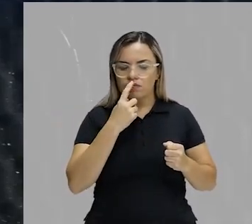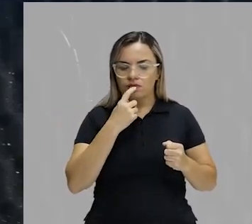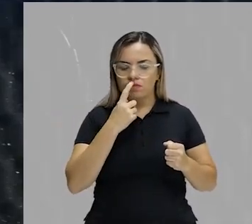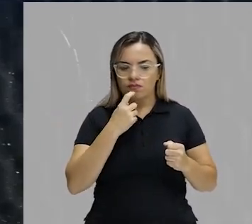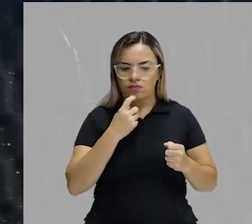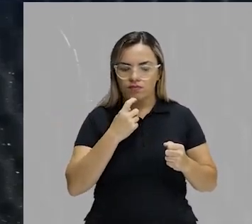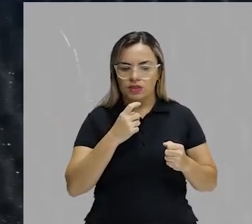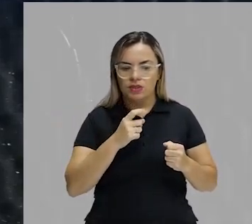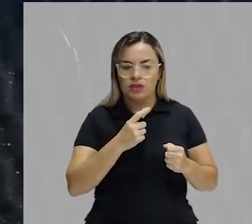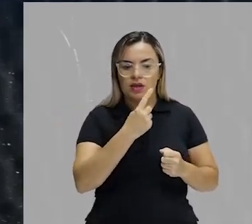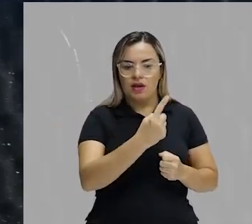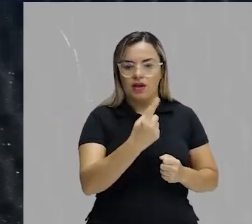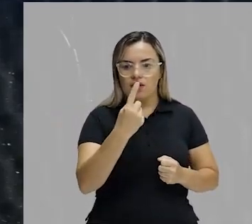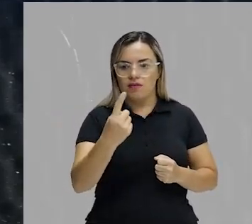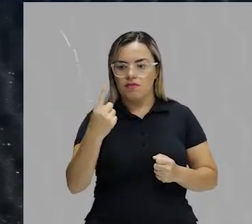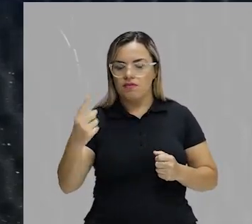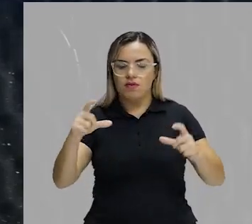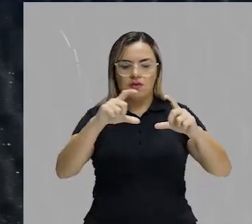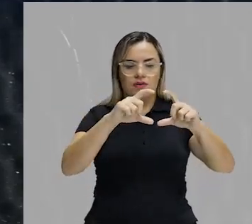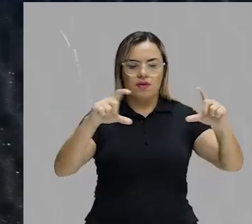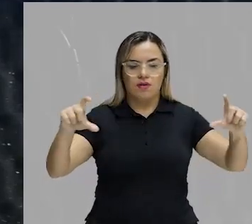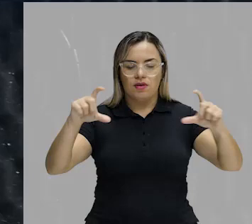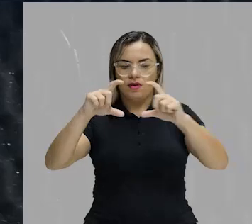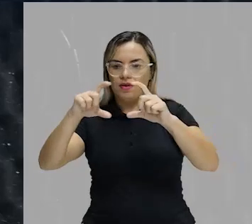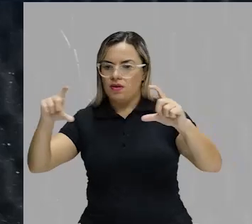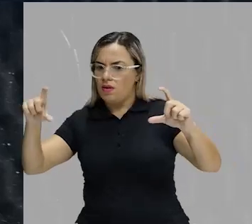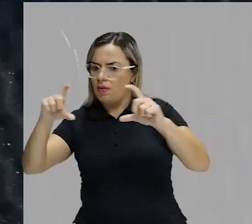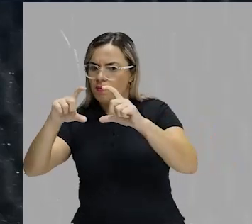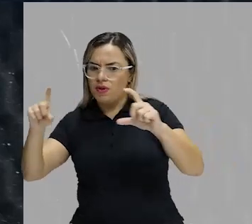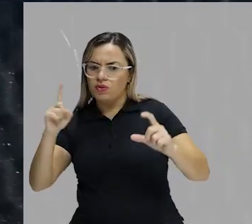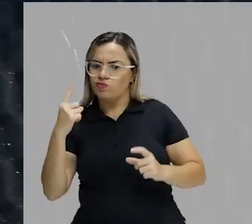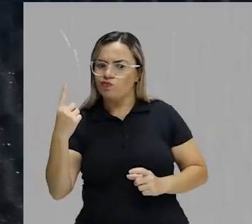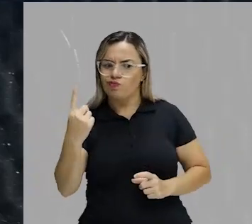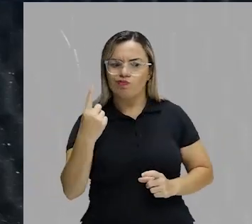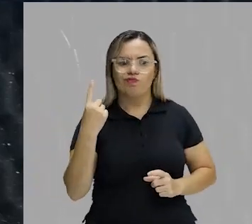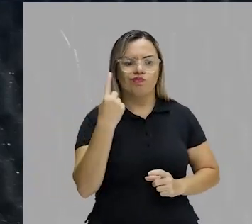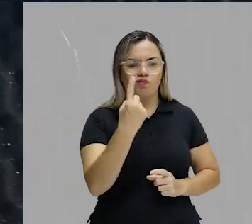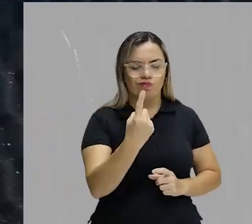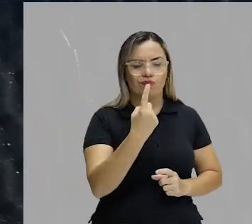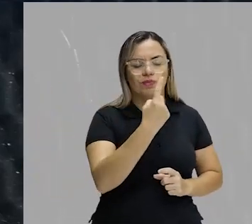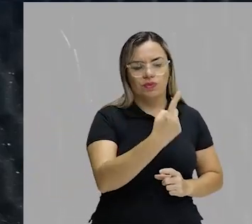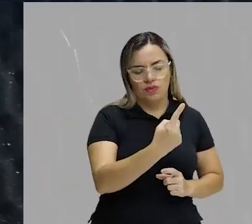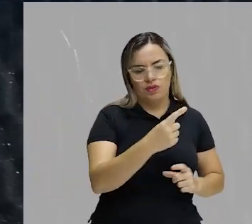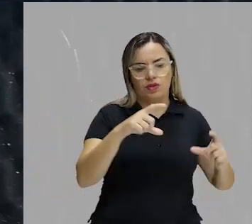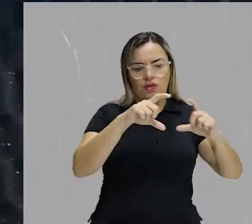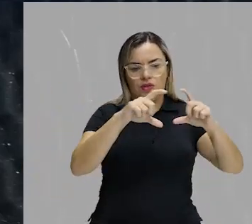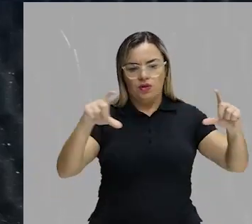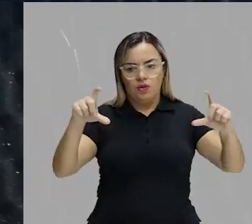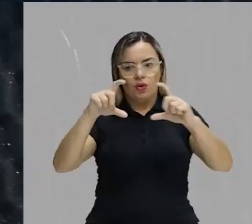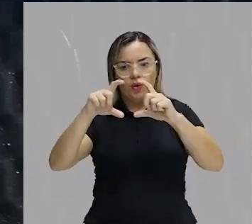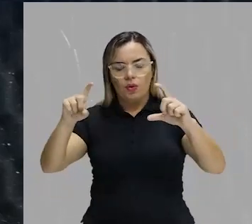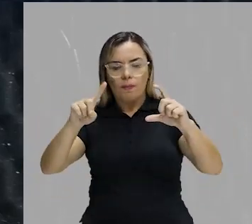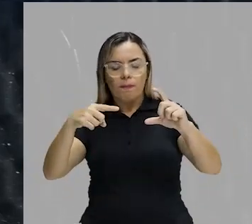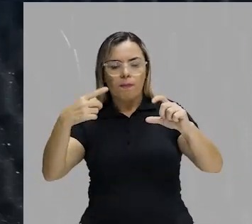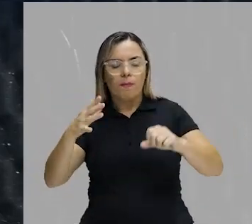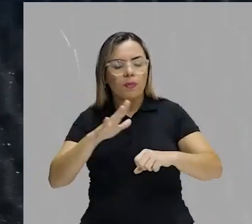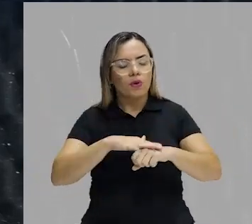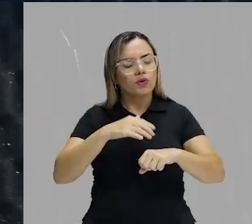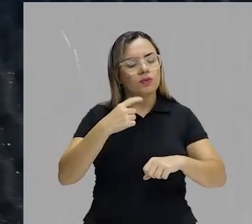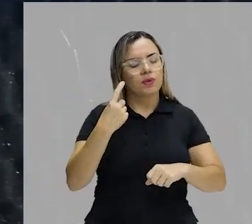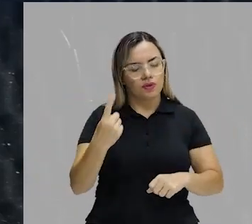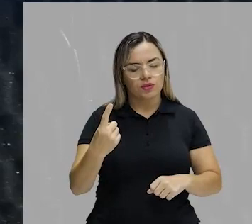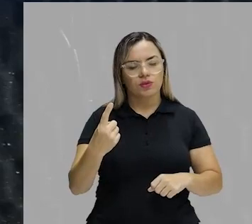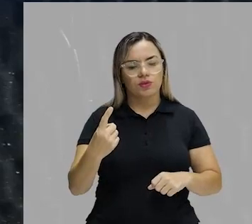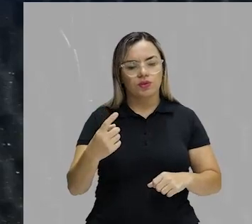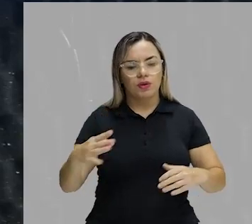uma oração, mesmo que ele esteja sozinho. Aí, no caso, essa oração pode vir uma outra para complementar ou não,